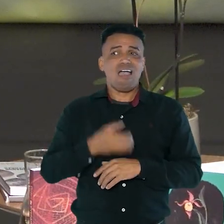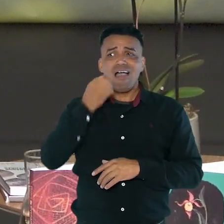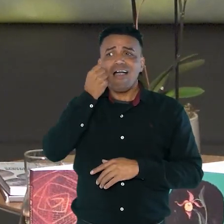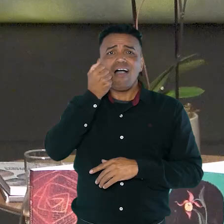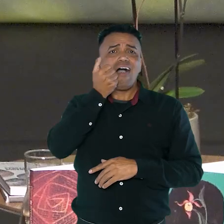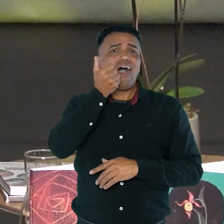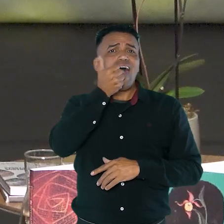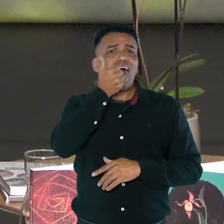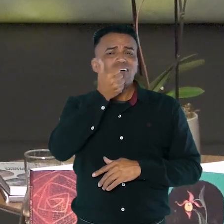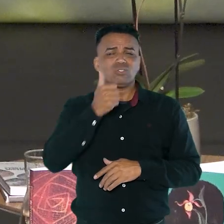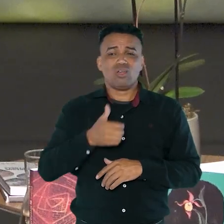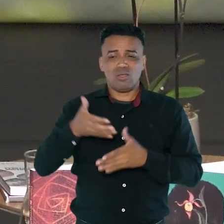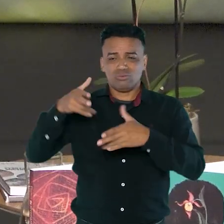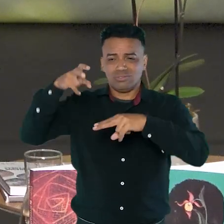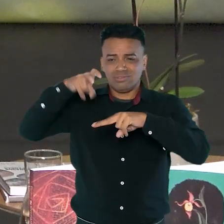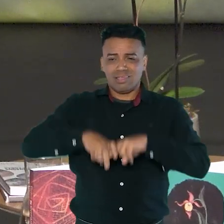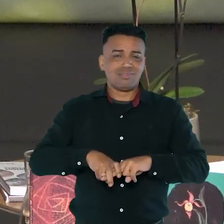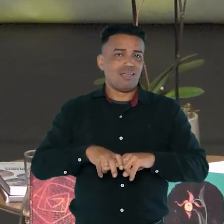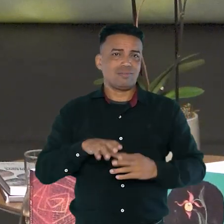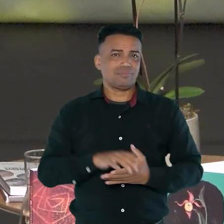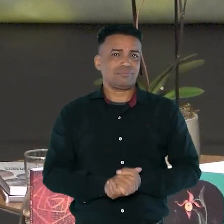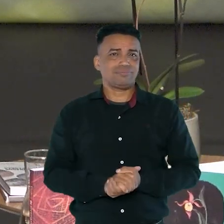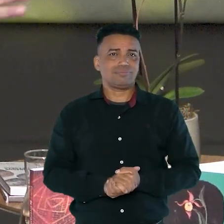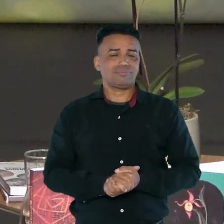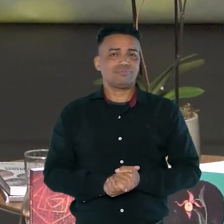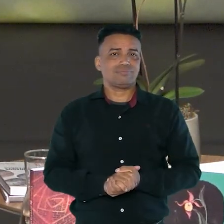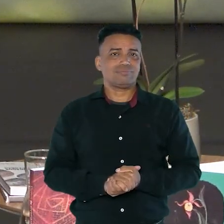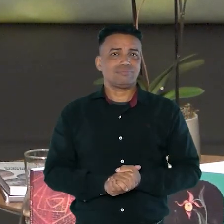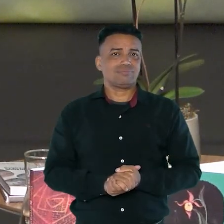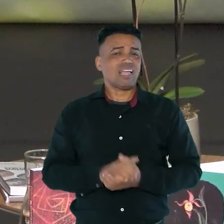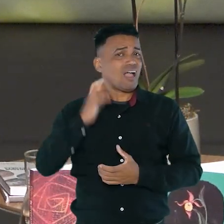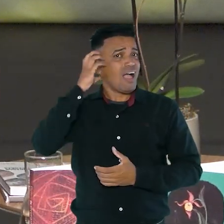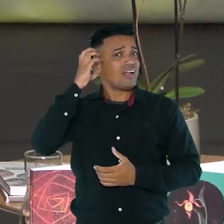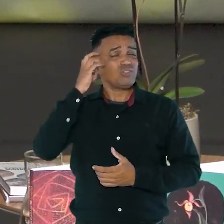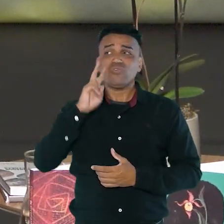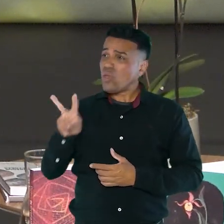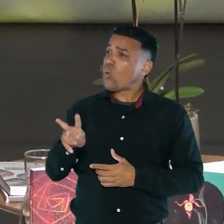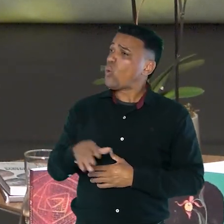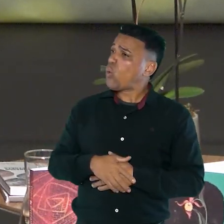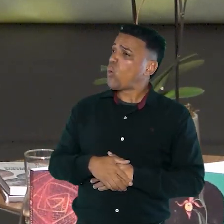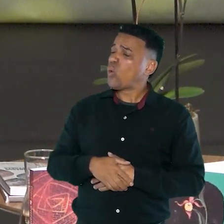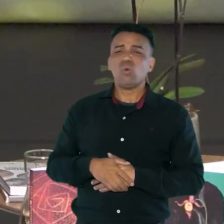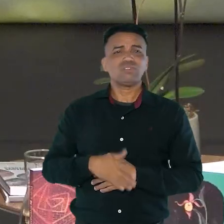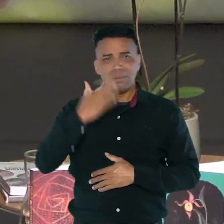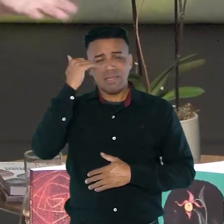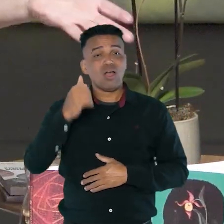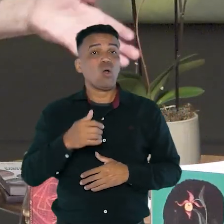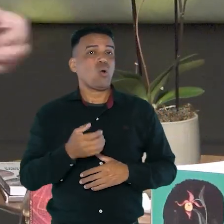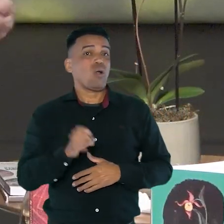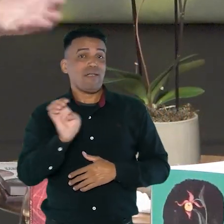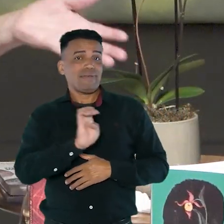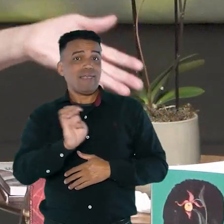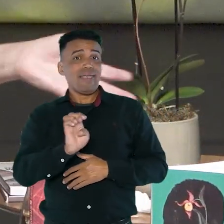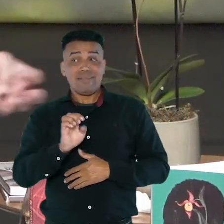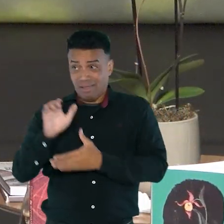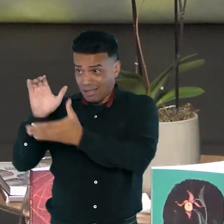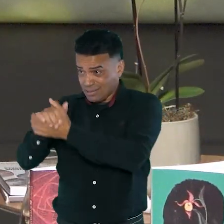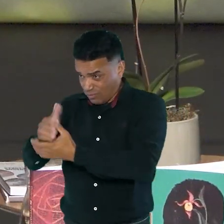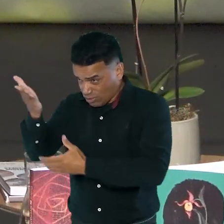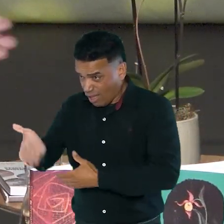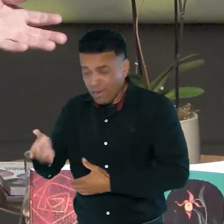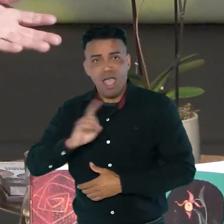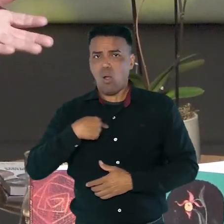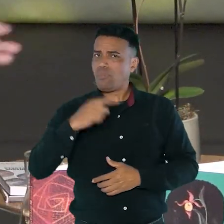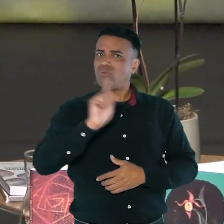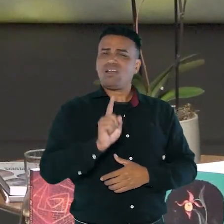Que absurdo, não sei o quê. Aí eu sentei, ele... Veio agora, falei, o quê? Você não tá sabendo não? Eu falei, não. Os gays querem casar com o senhor?